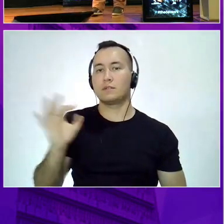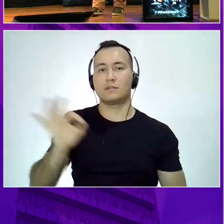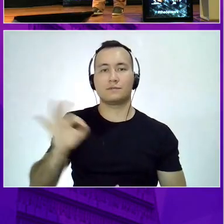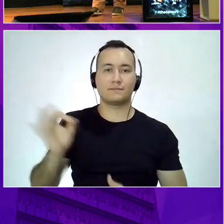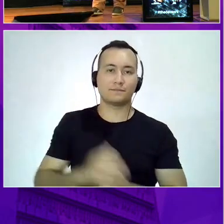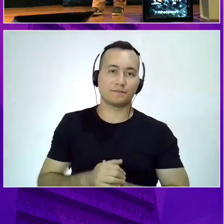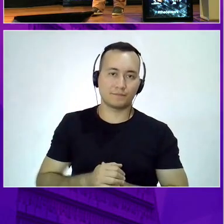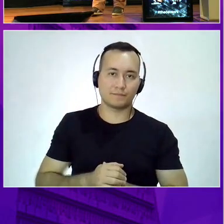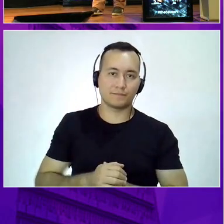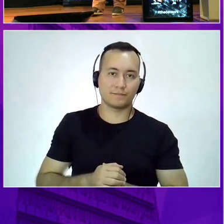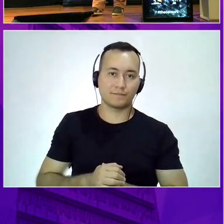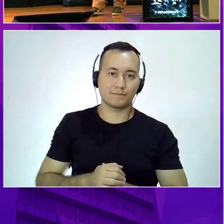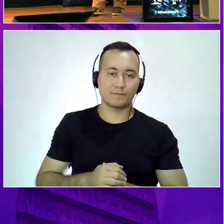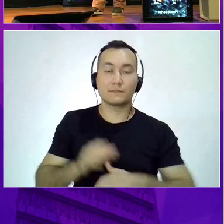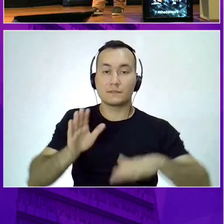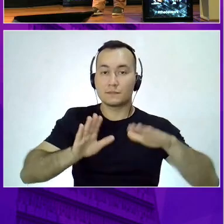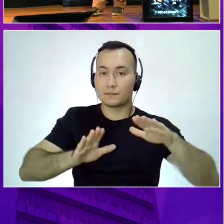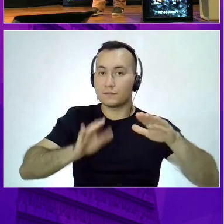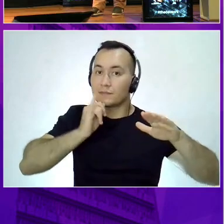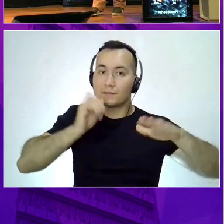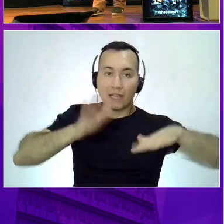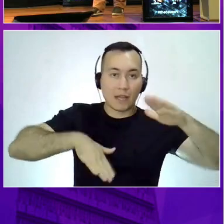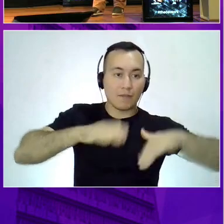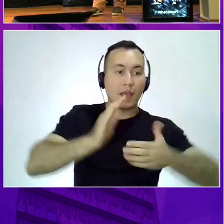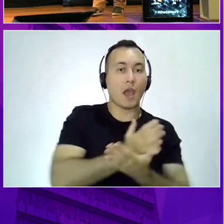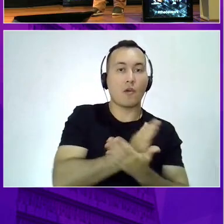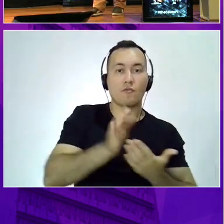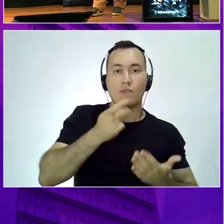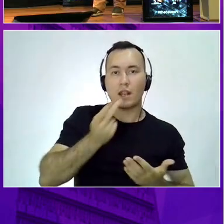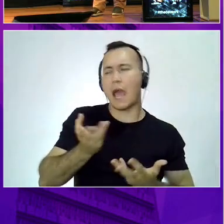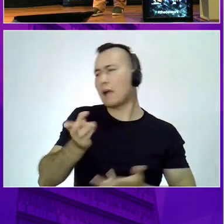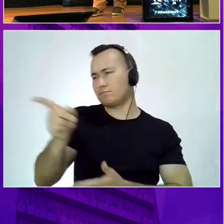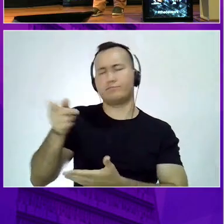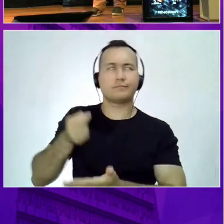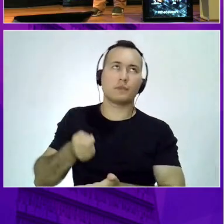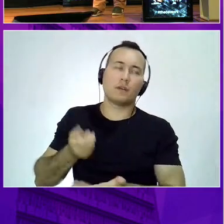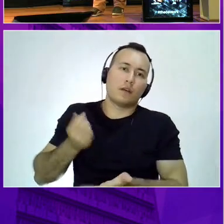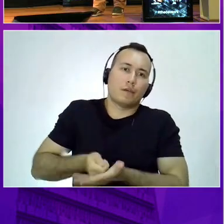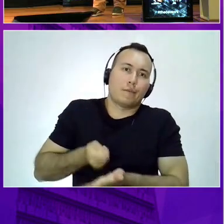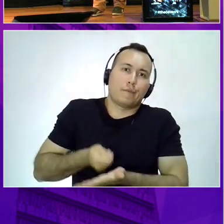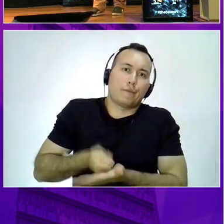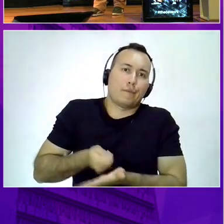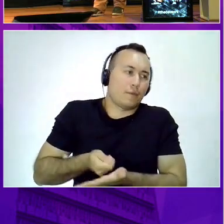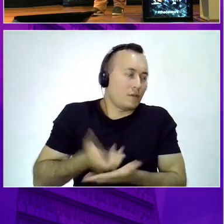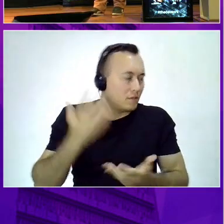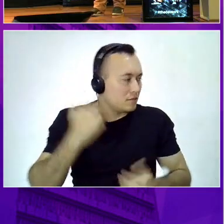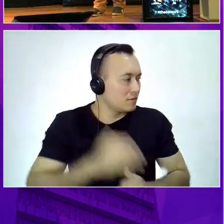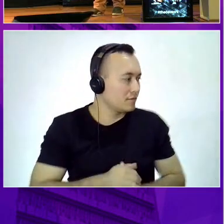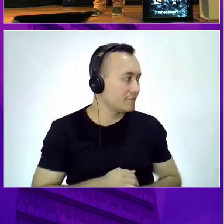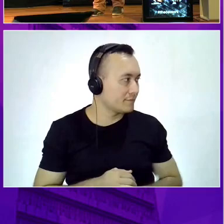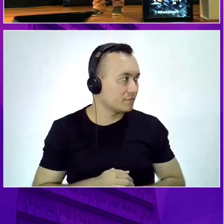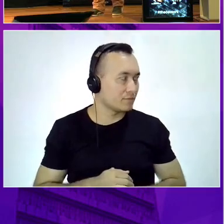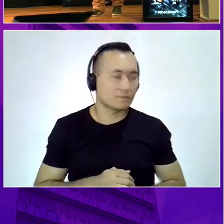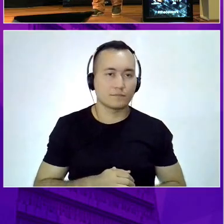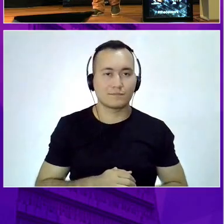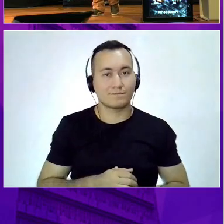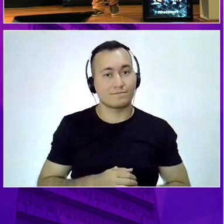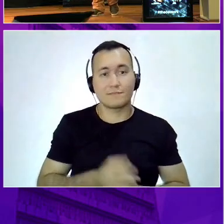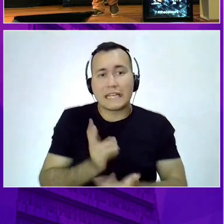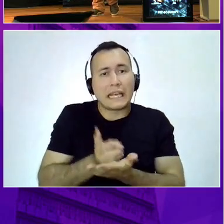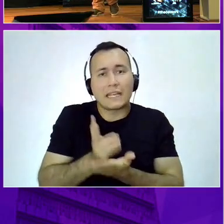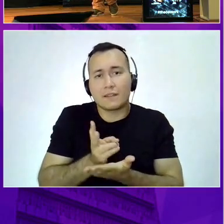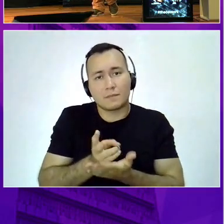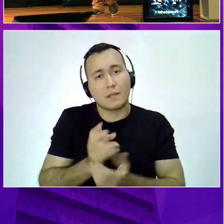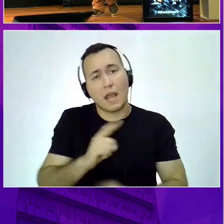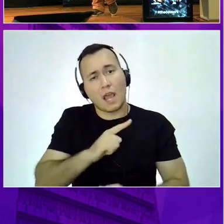aí não vai mudar. Mas eu queria trazer para vocês que toda mudança vai ter resistência, né? A resistência ela é só um